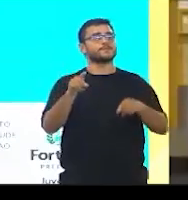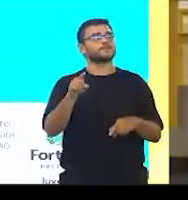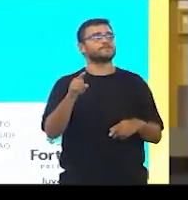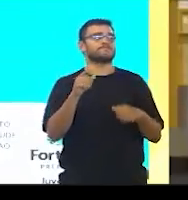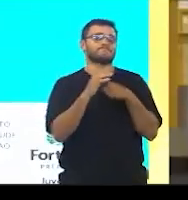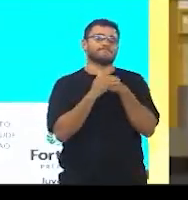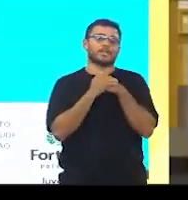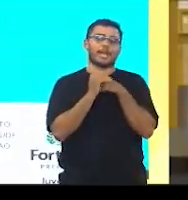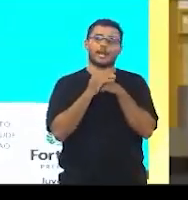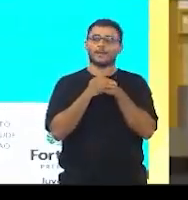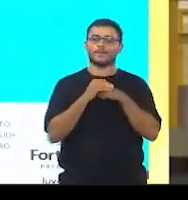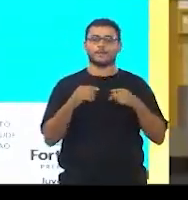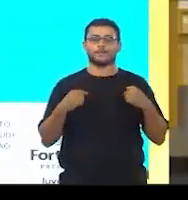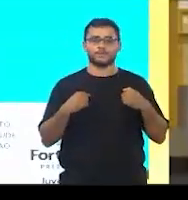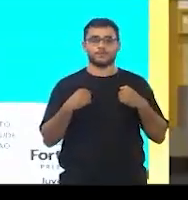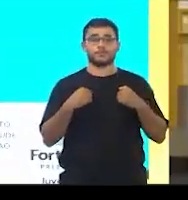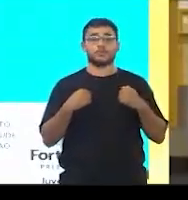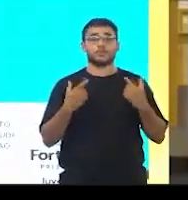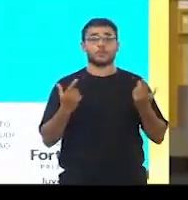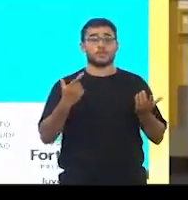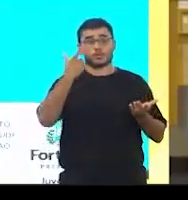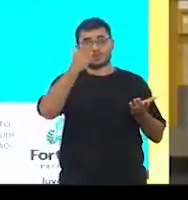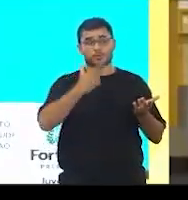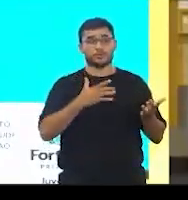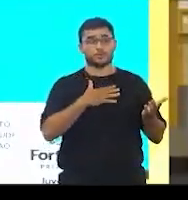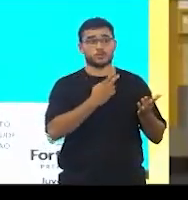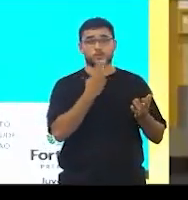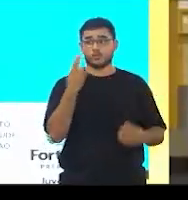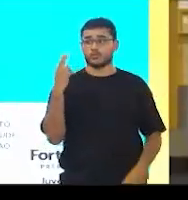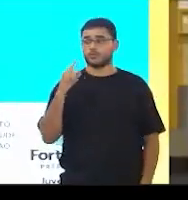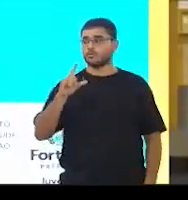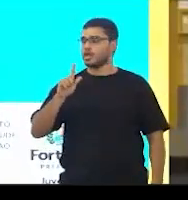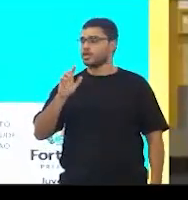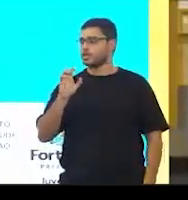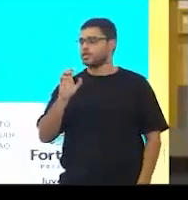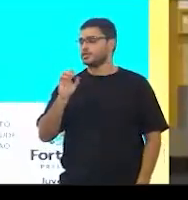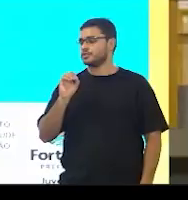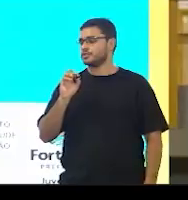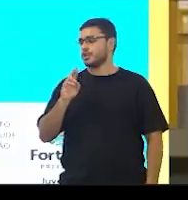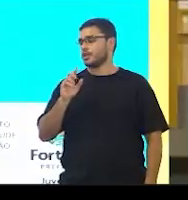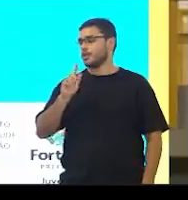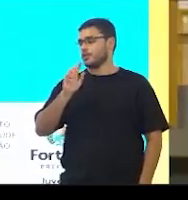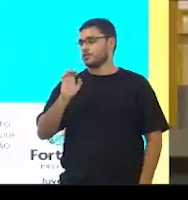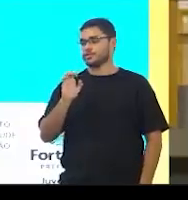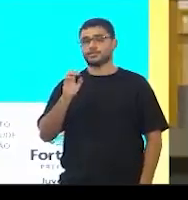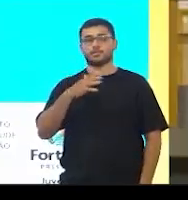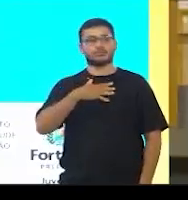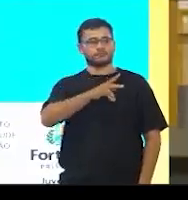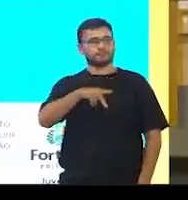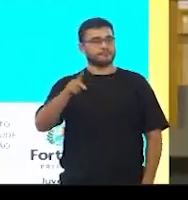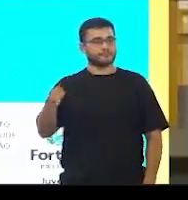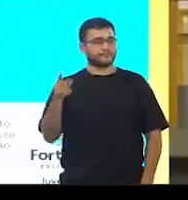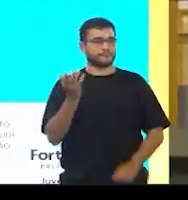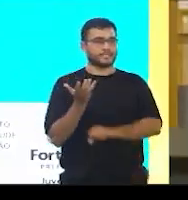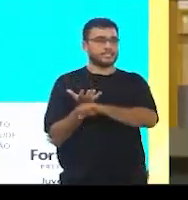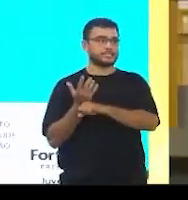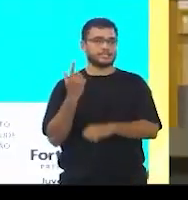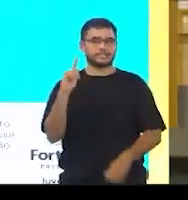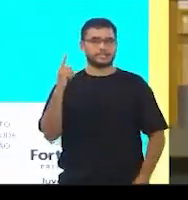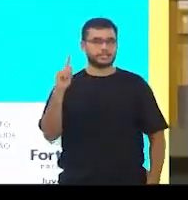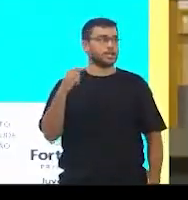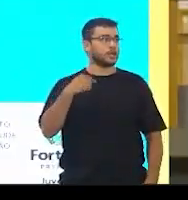certo? Eu sou o professor George Wilton, professor de Geografia, tá? Pós-graduado em Geografia,